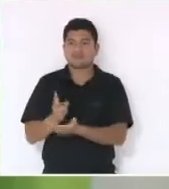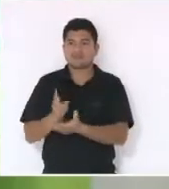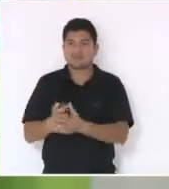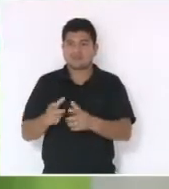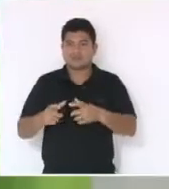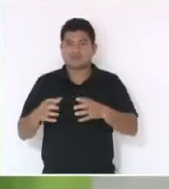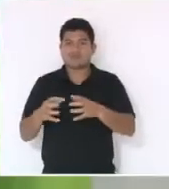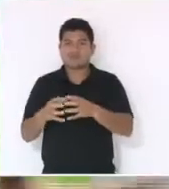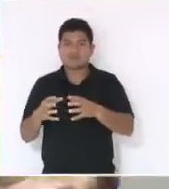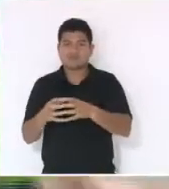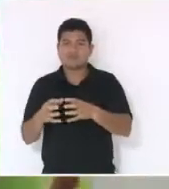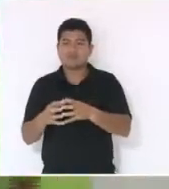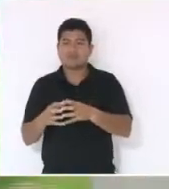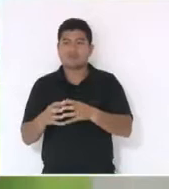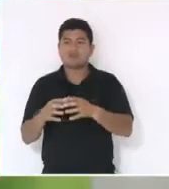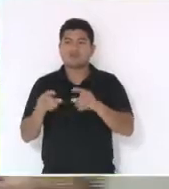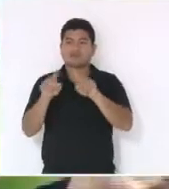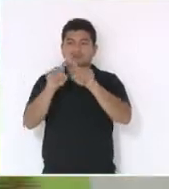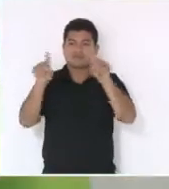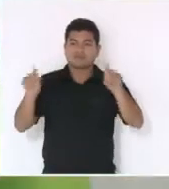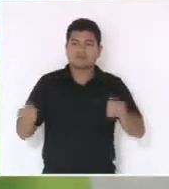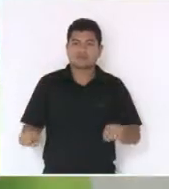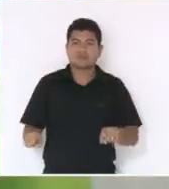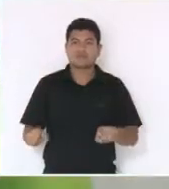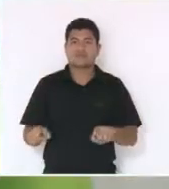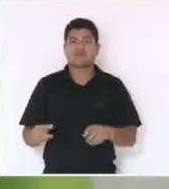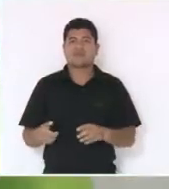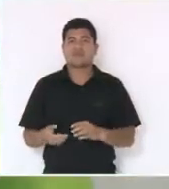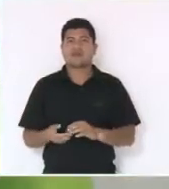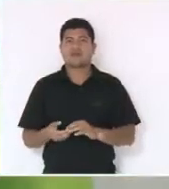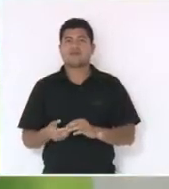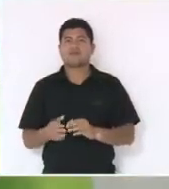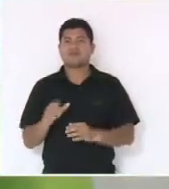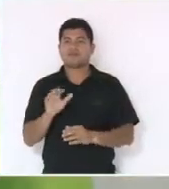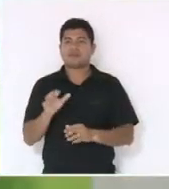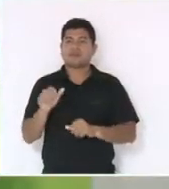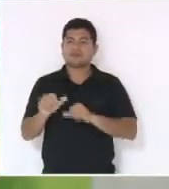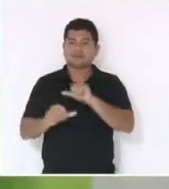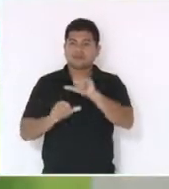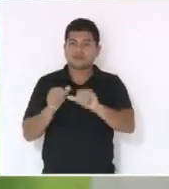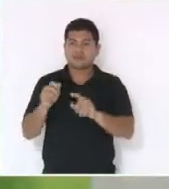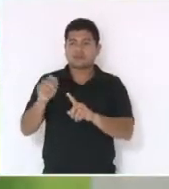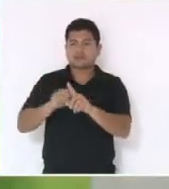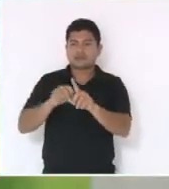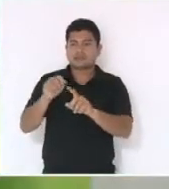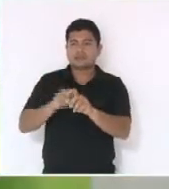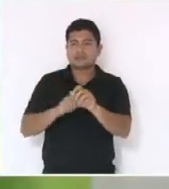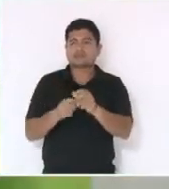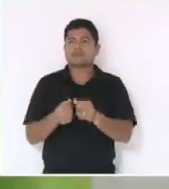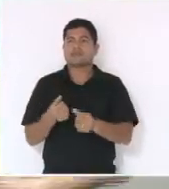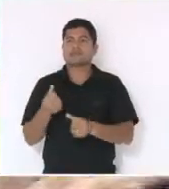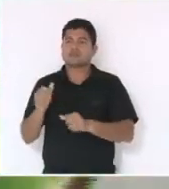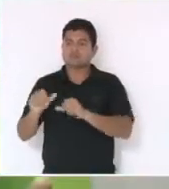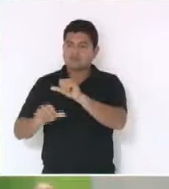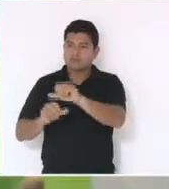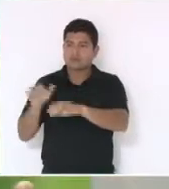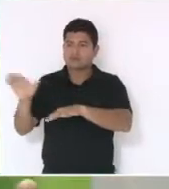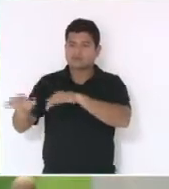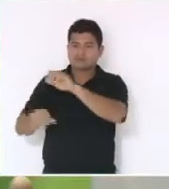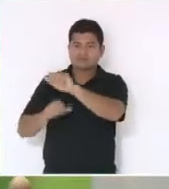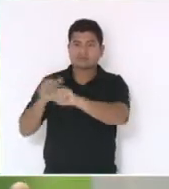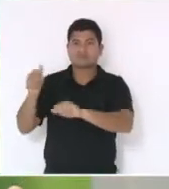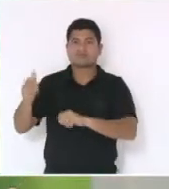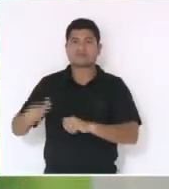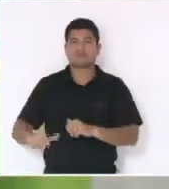cada semestre, vai repondo aquelas necessidades que vão ocorrendo. Nós tivemos aí governo